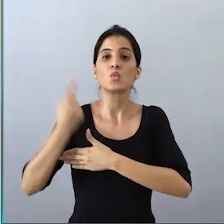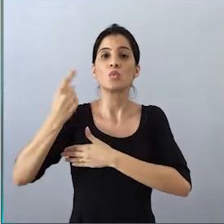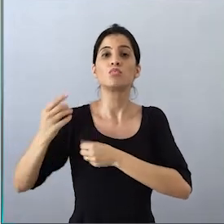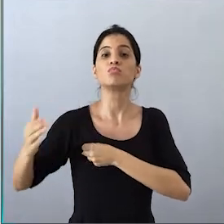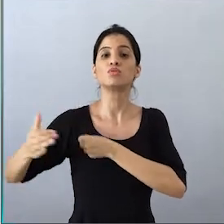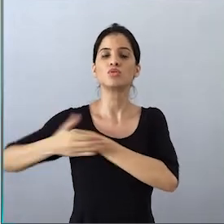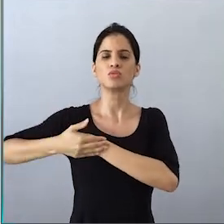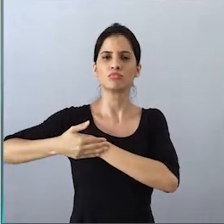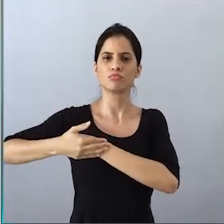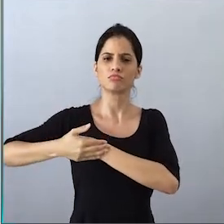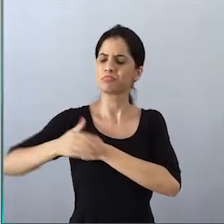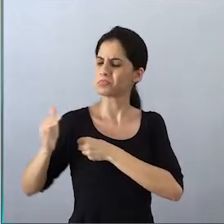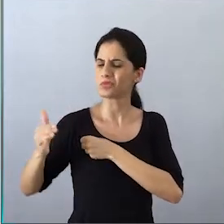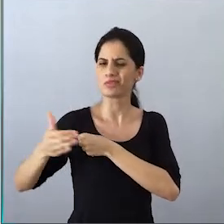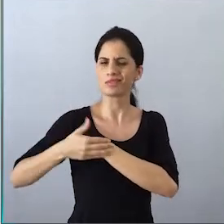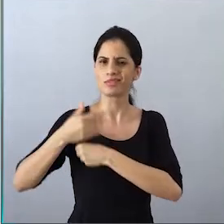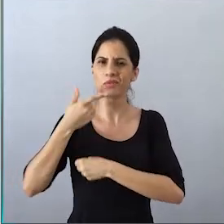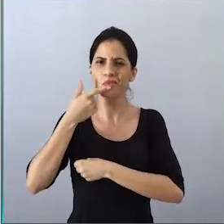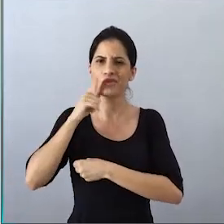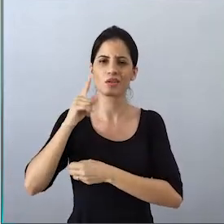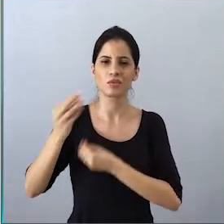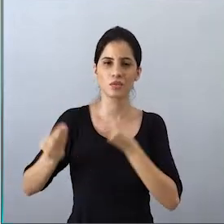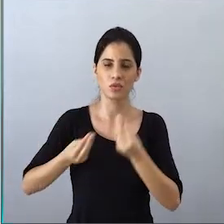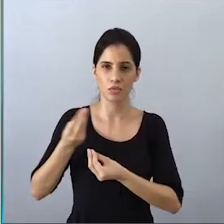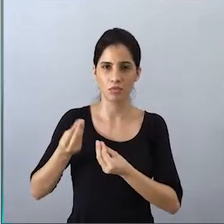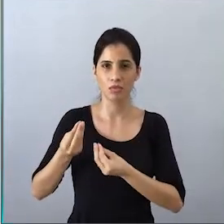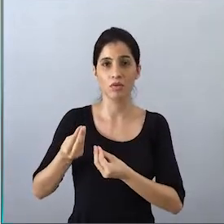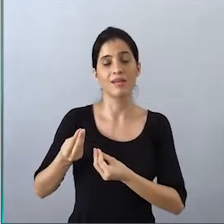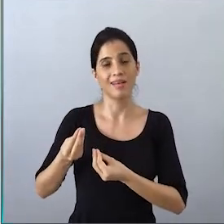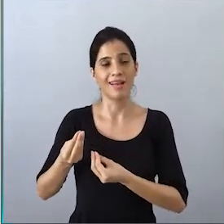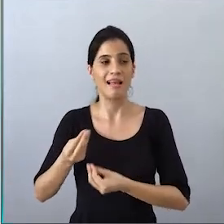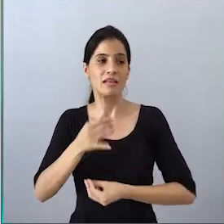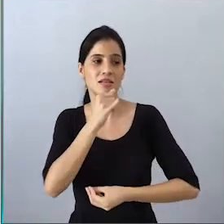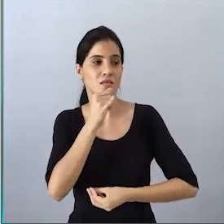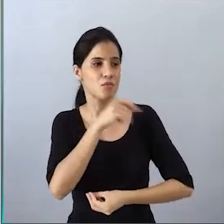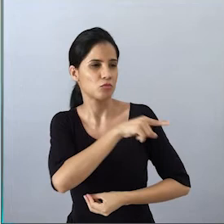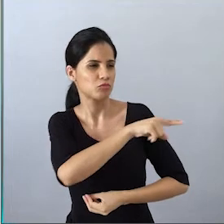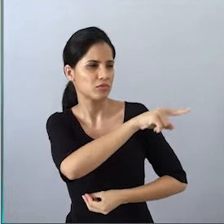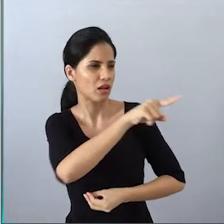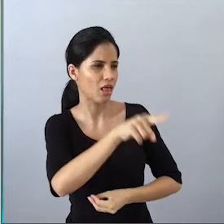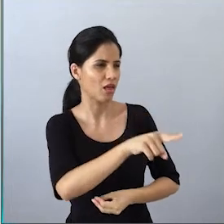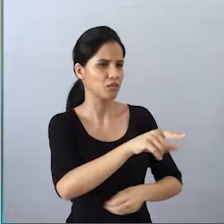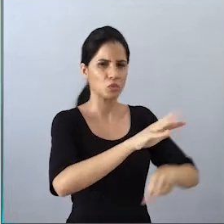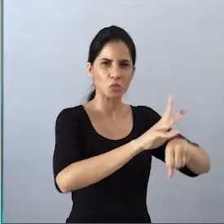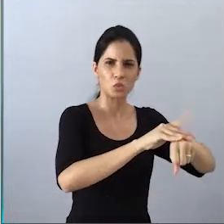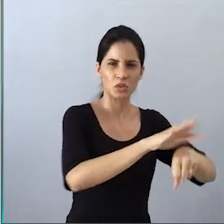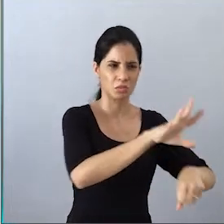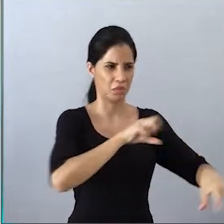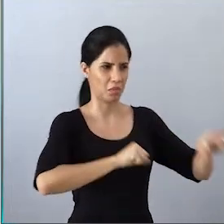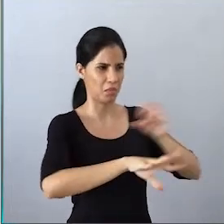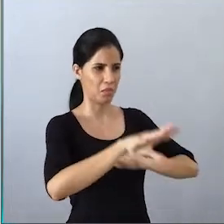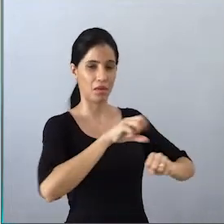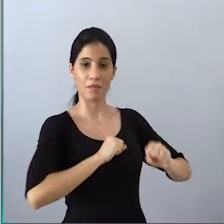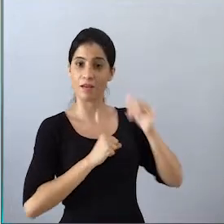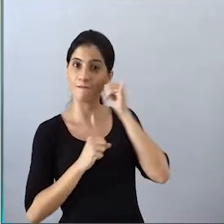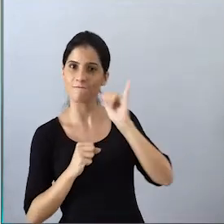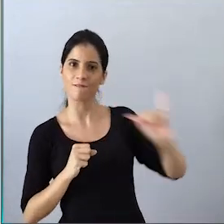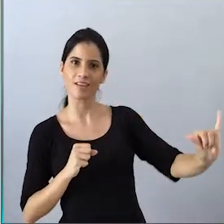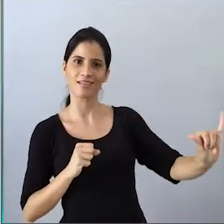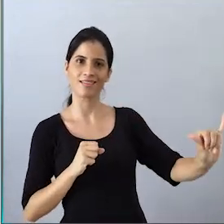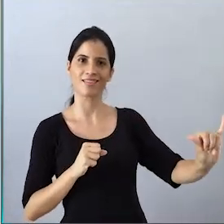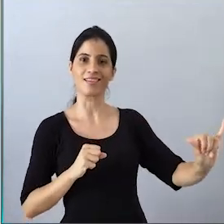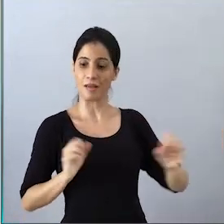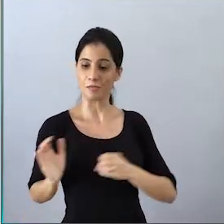epitélio. A proteção exercida pelo epitélio evita que micro-organismos residentes no organismo ou